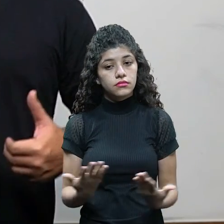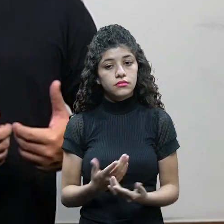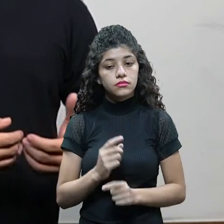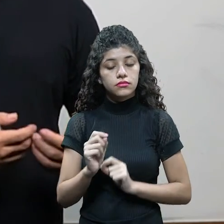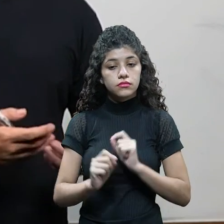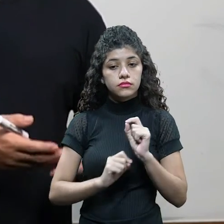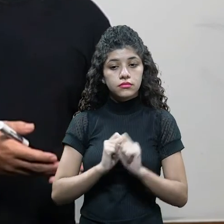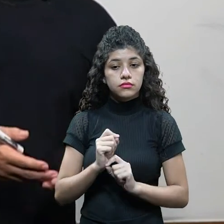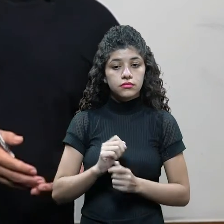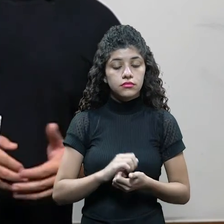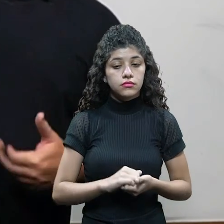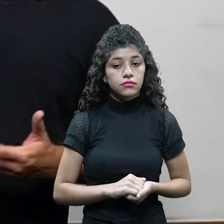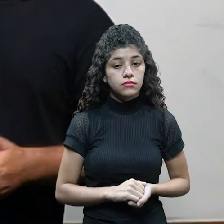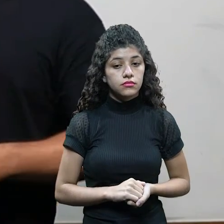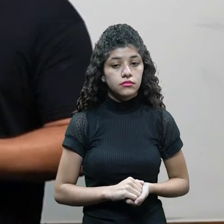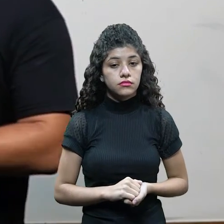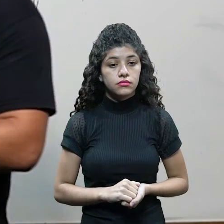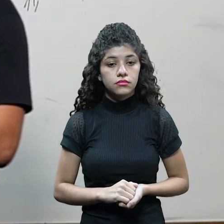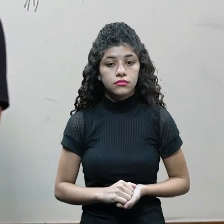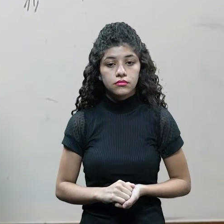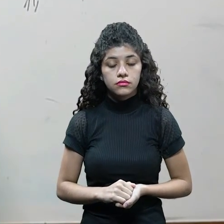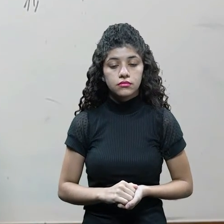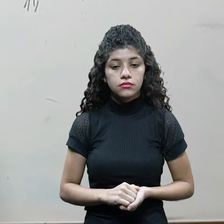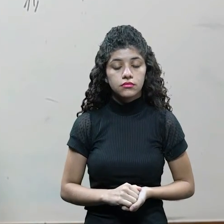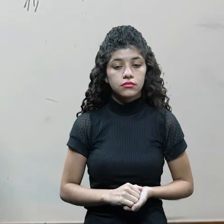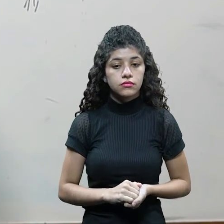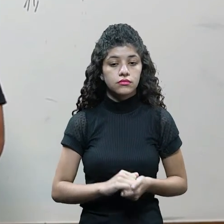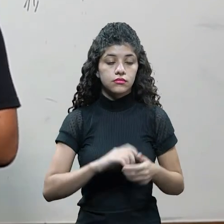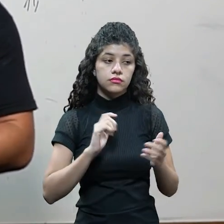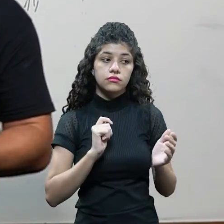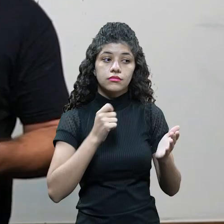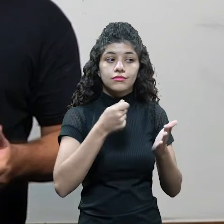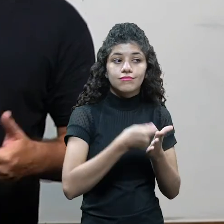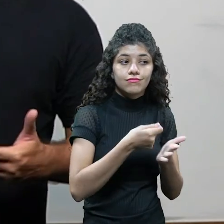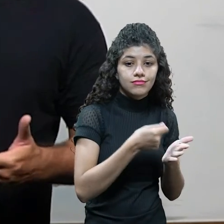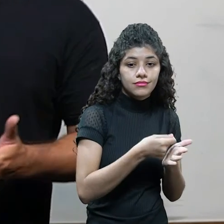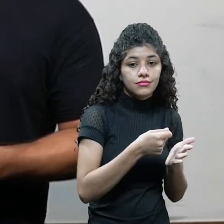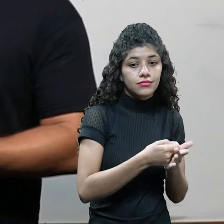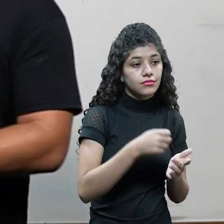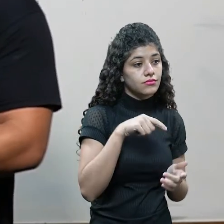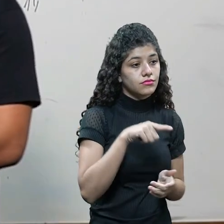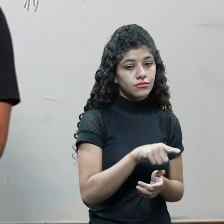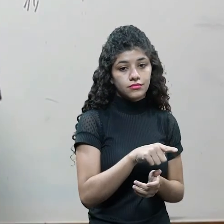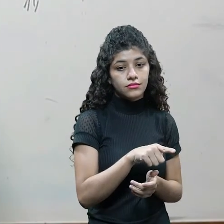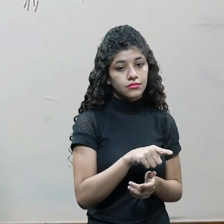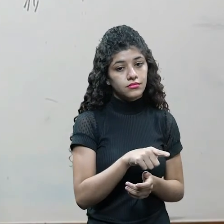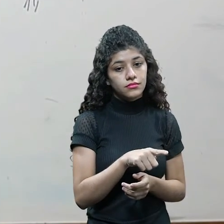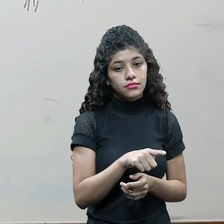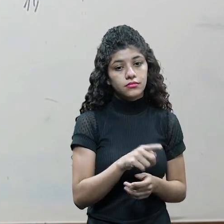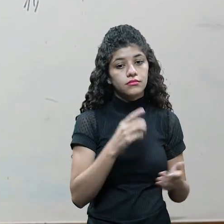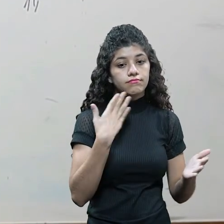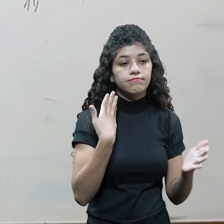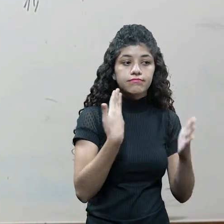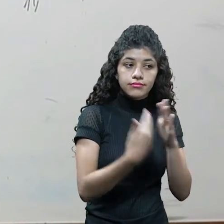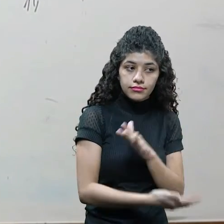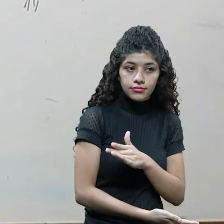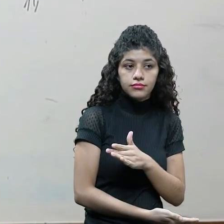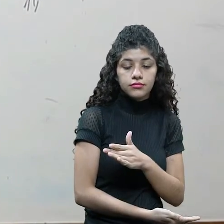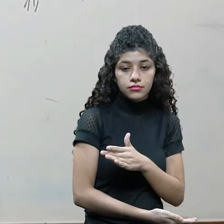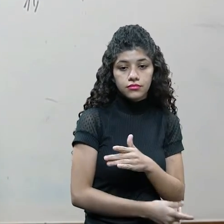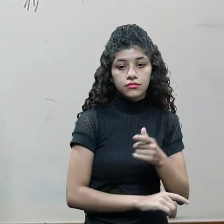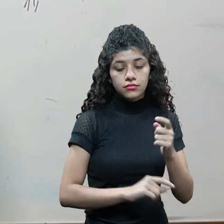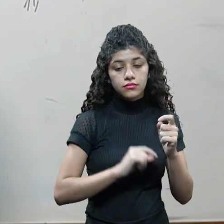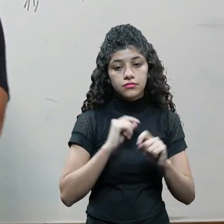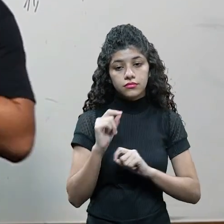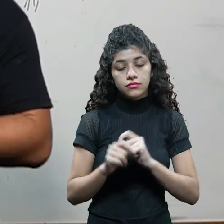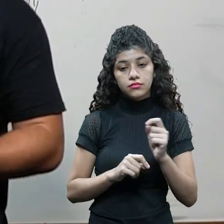é algo que tu vai financiar um carro, uma moto, uma casa, mas se você não pagar, você não arcar, você perde esse bem. Tanto